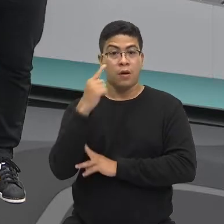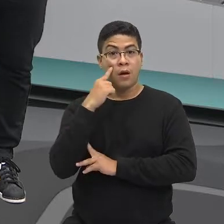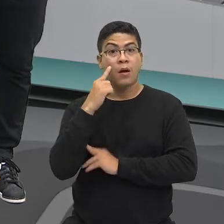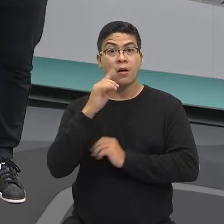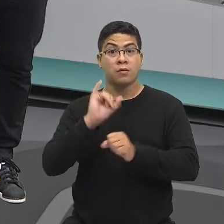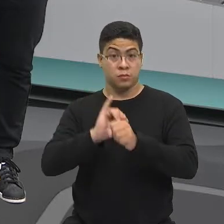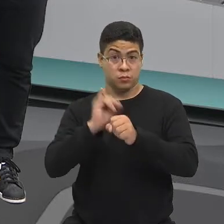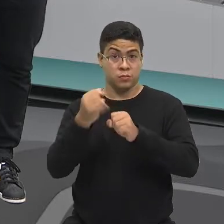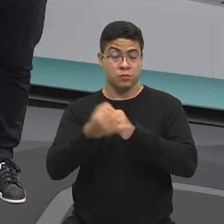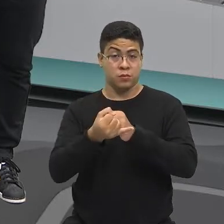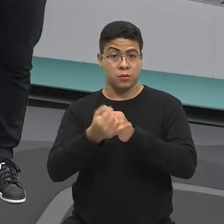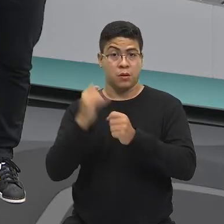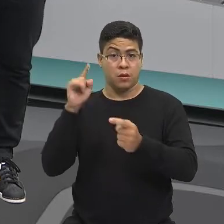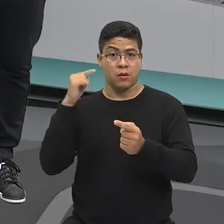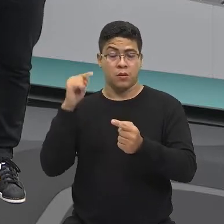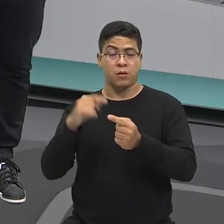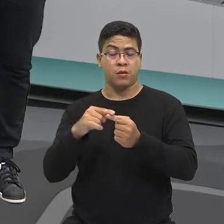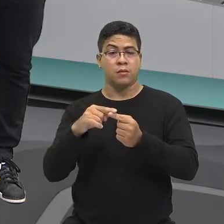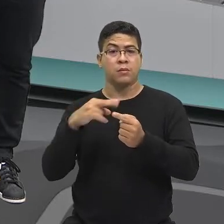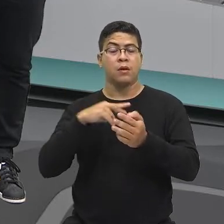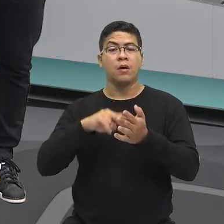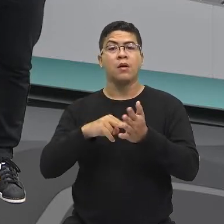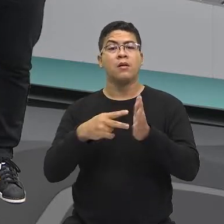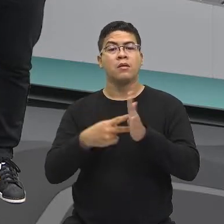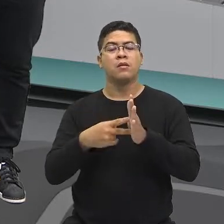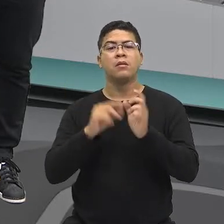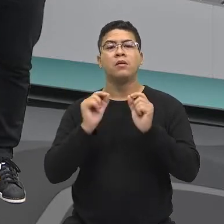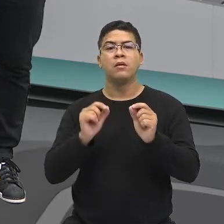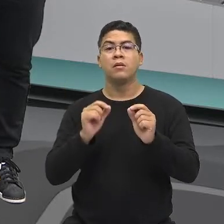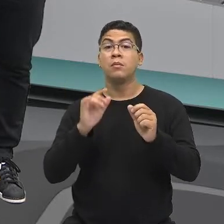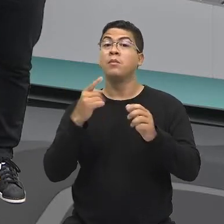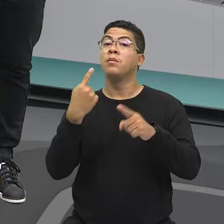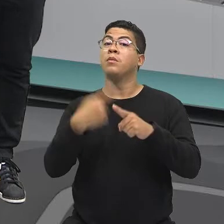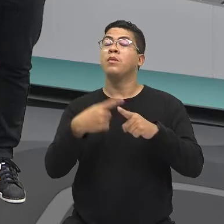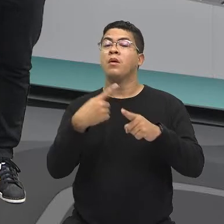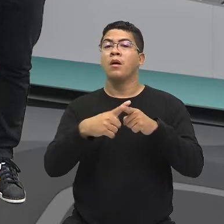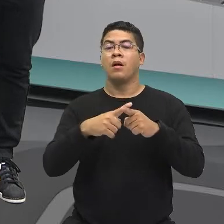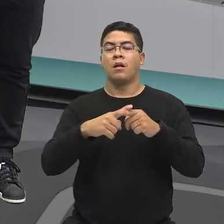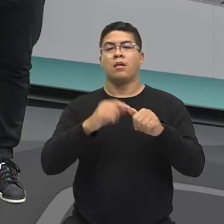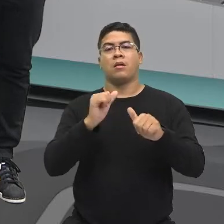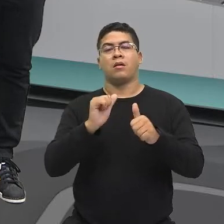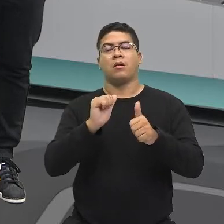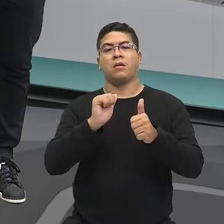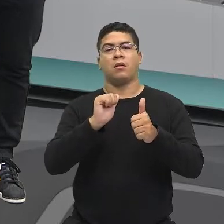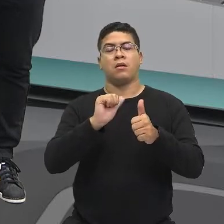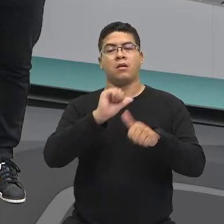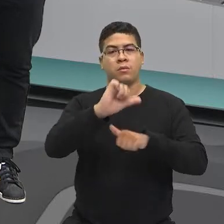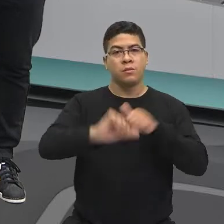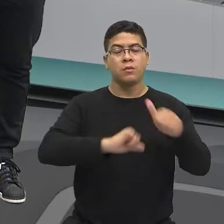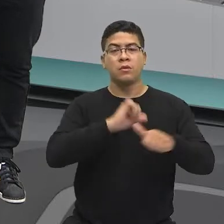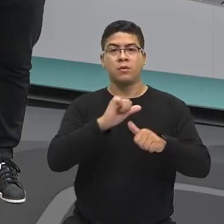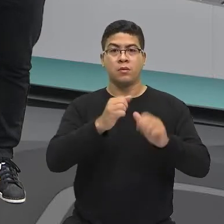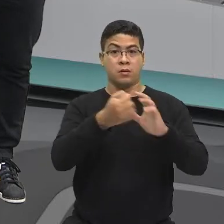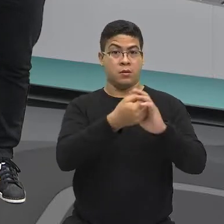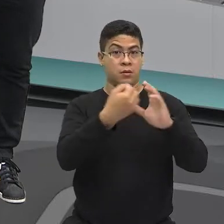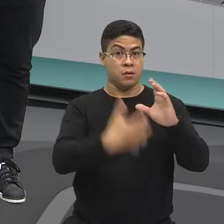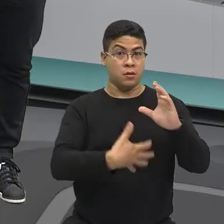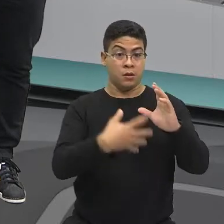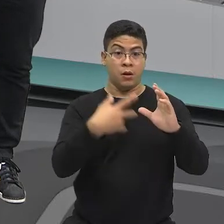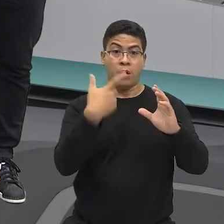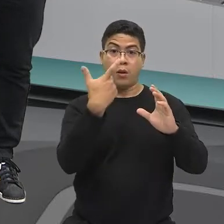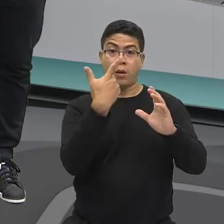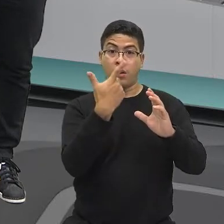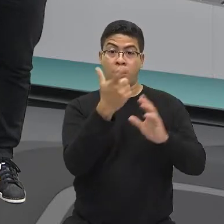adjetivo, como característica, pois modifica e caracteriza o substantivo homem,